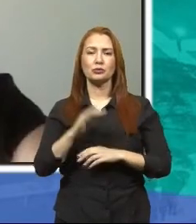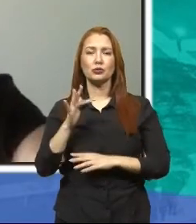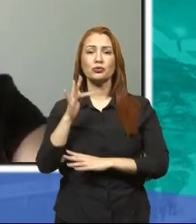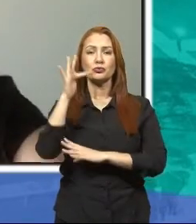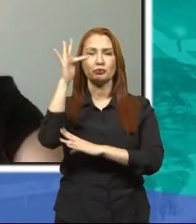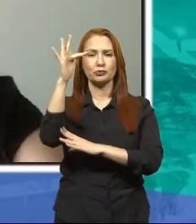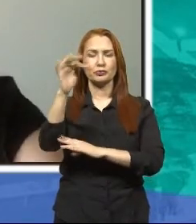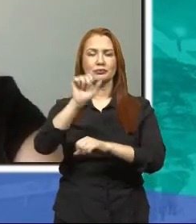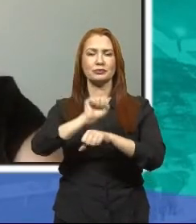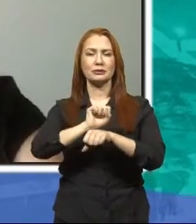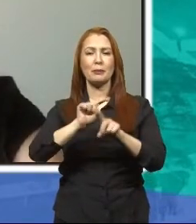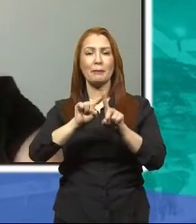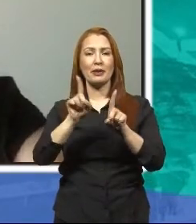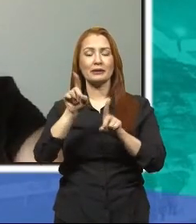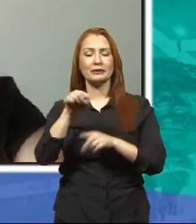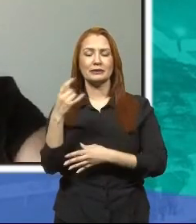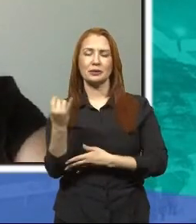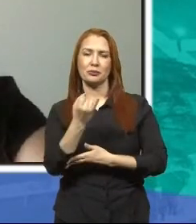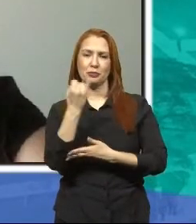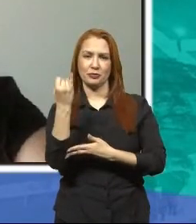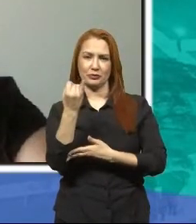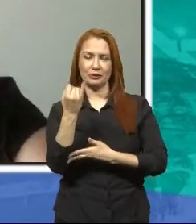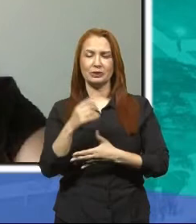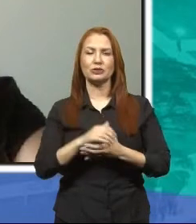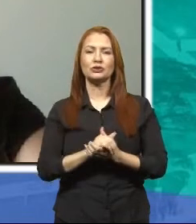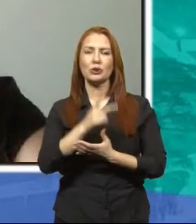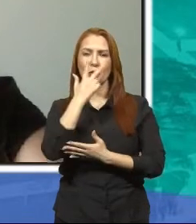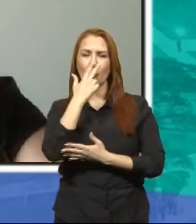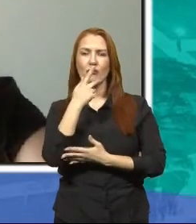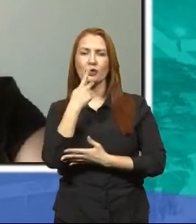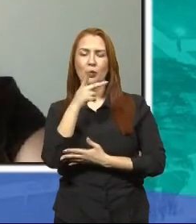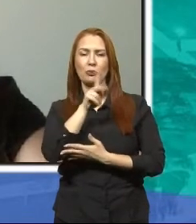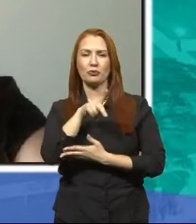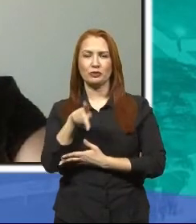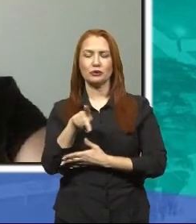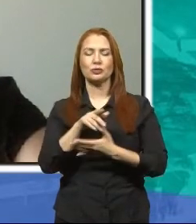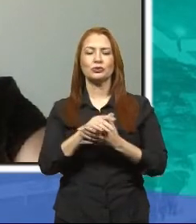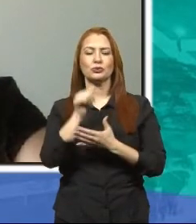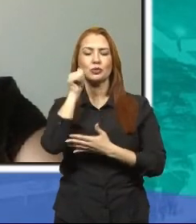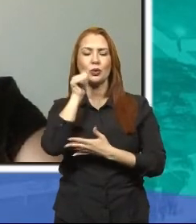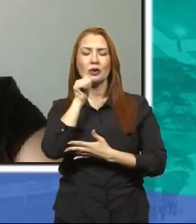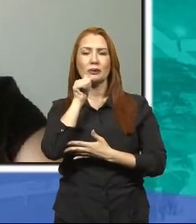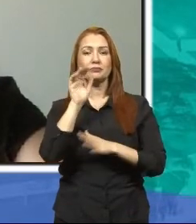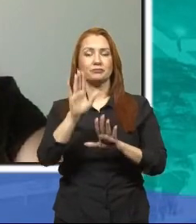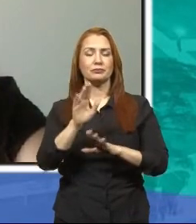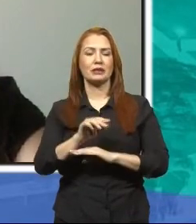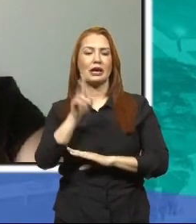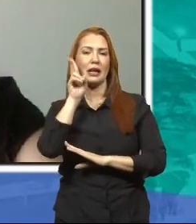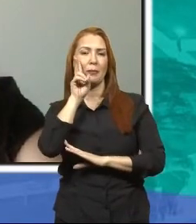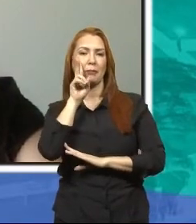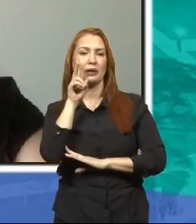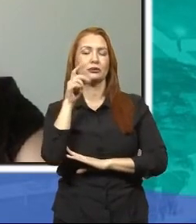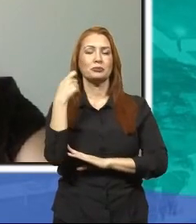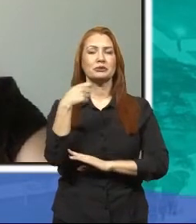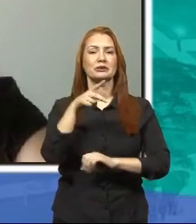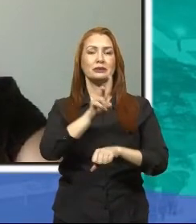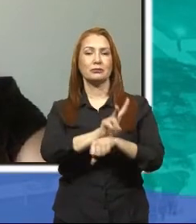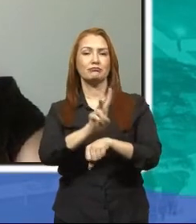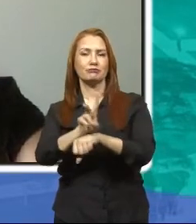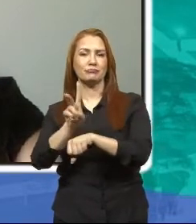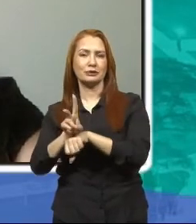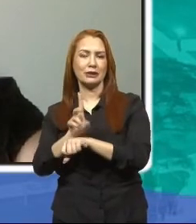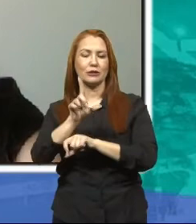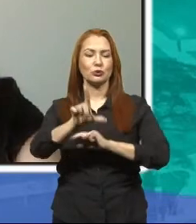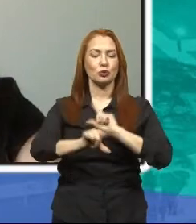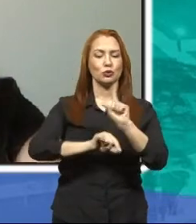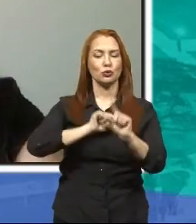aí, mas é importante, como falou a professora Rosa também, o Milton, que a gente tenha cuidado em escolhas que faremos. As escolhas que